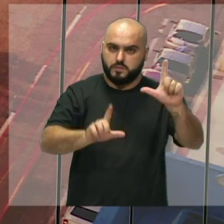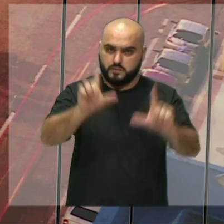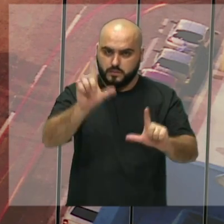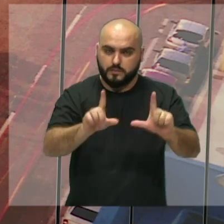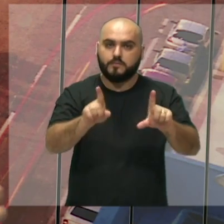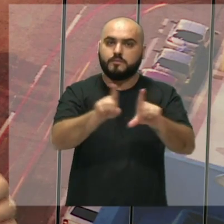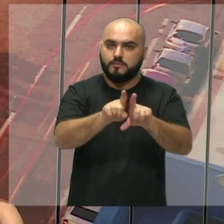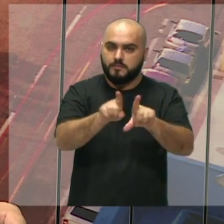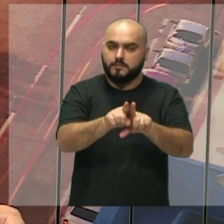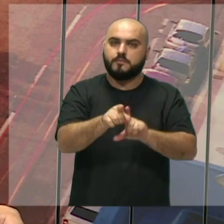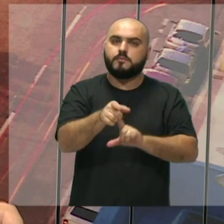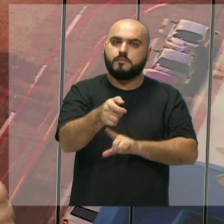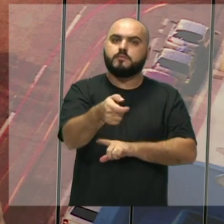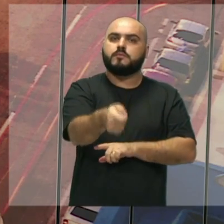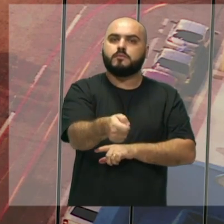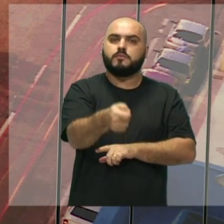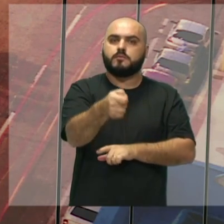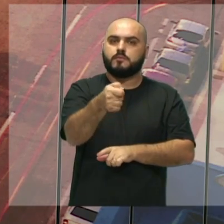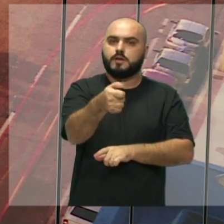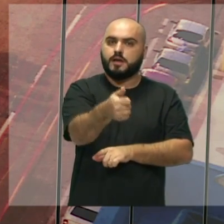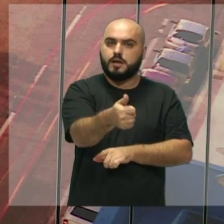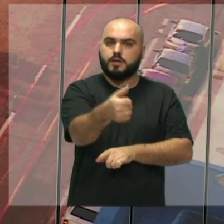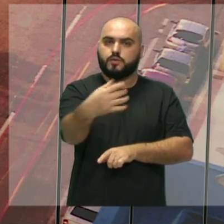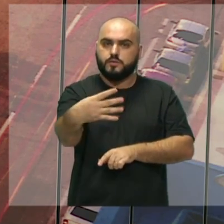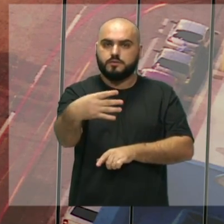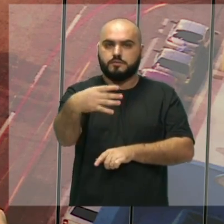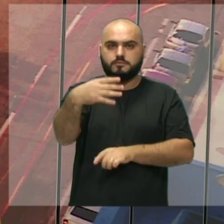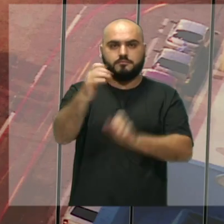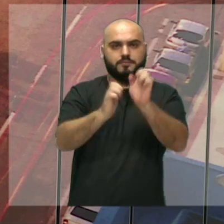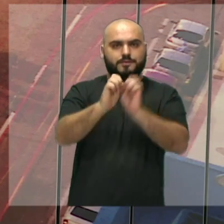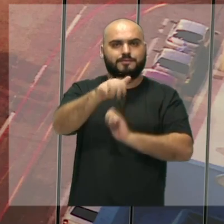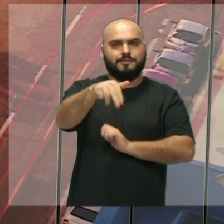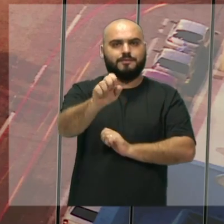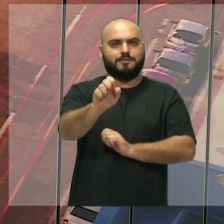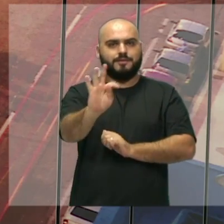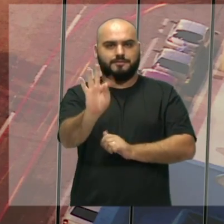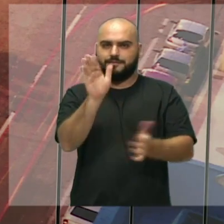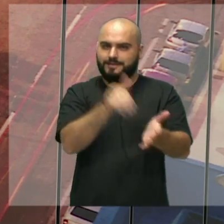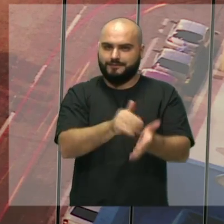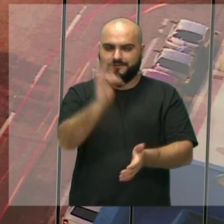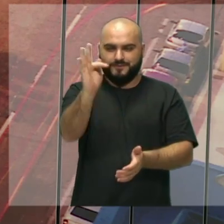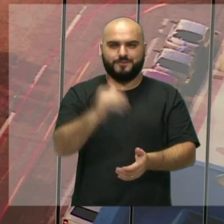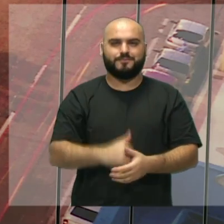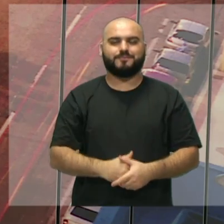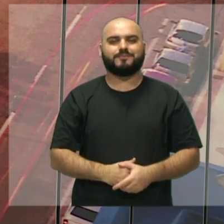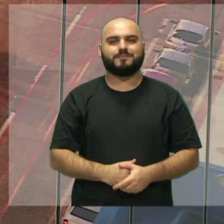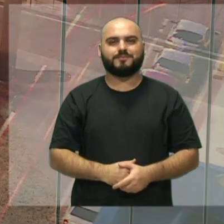também são transmitidos pelo canal 14 da NET. Até a próxima.